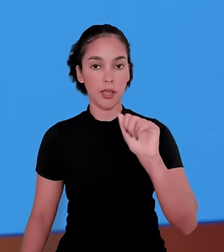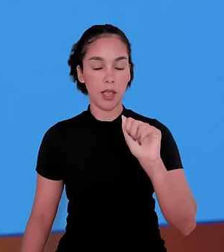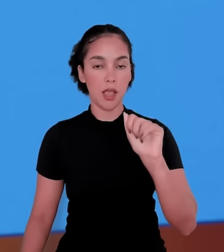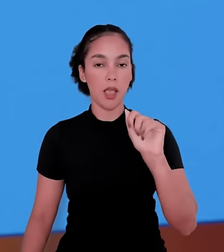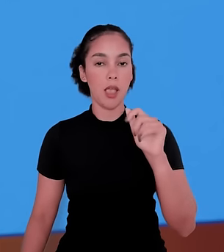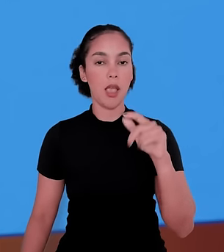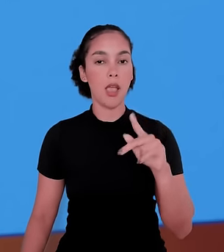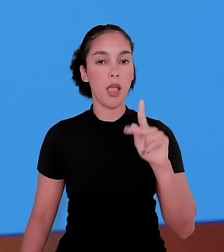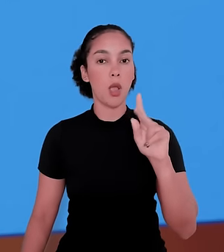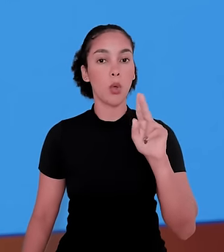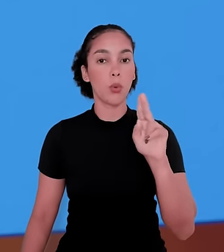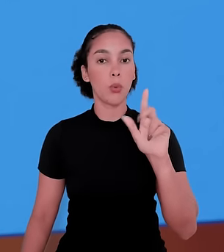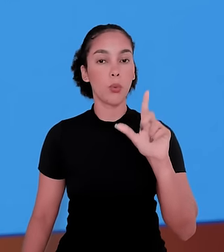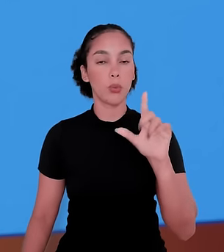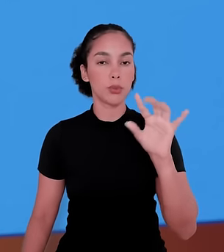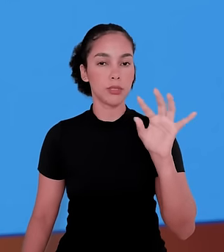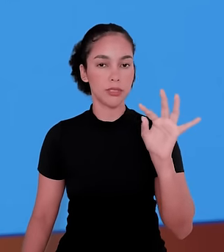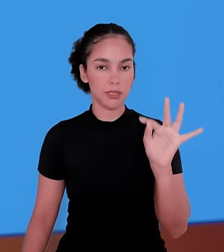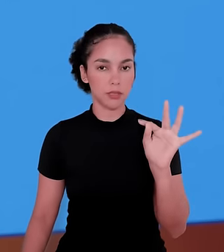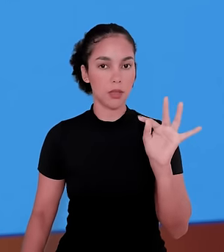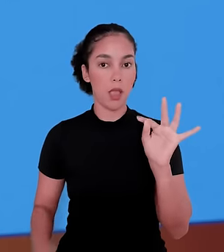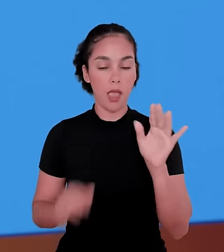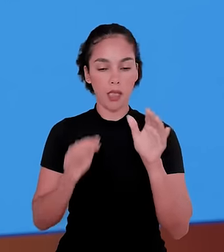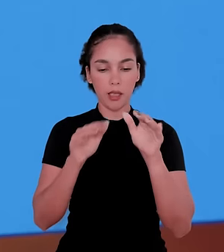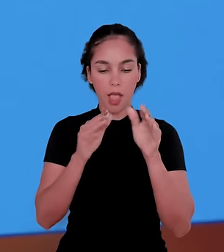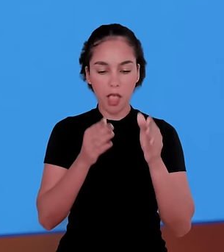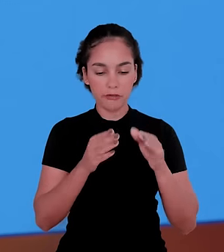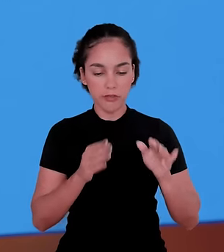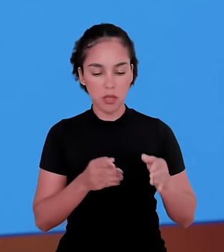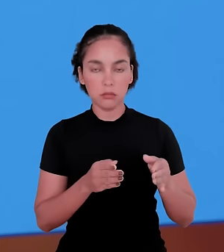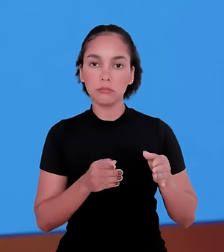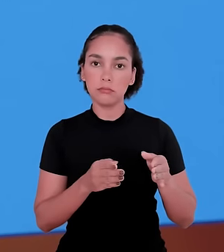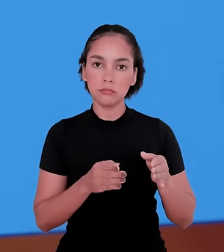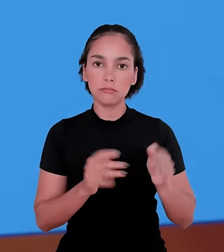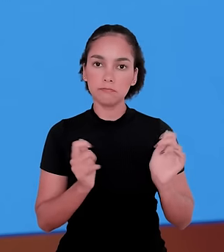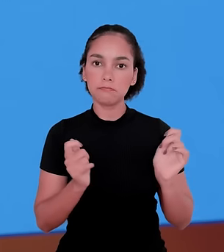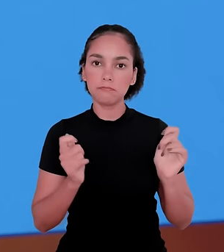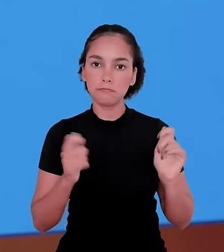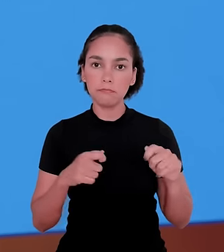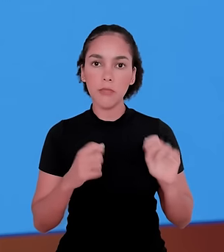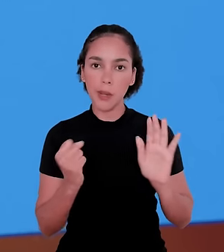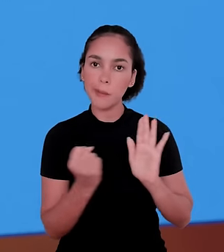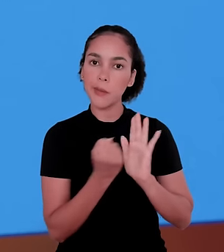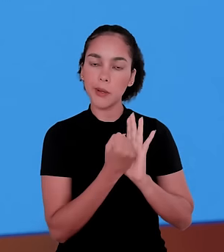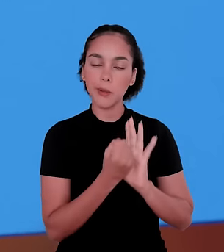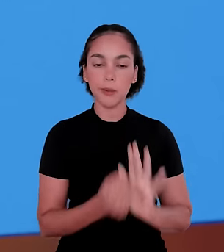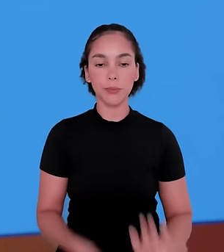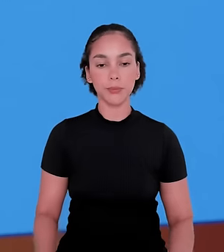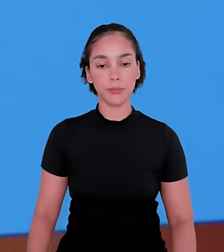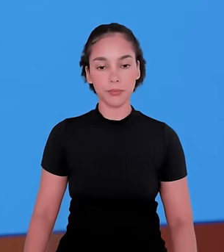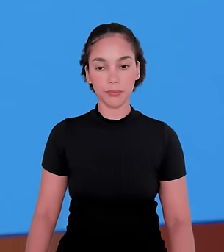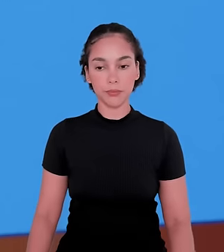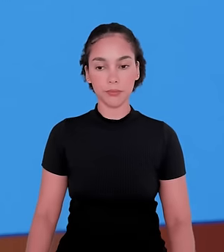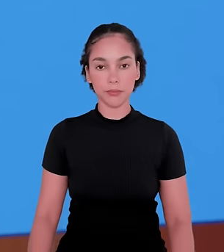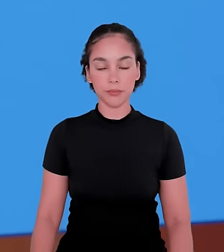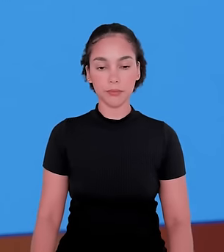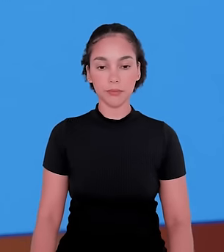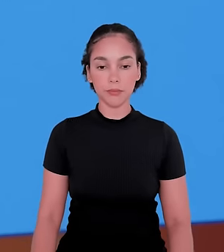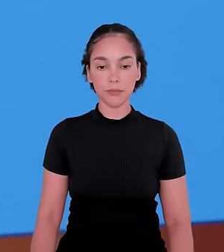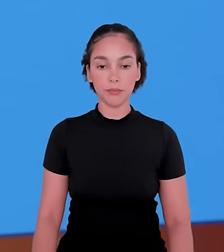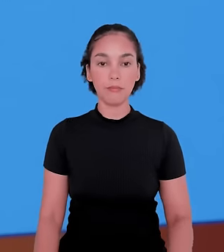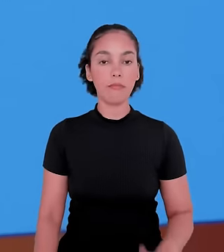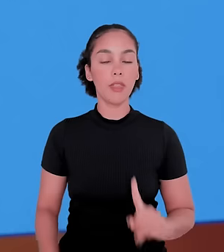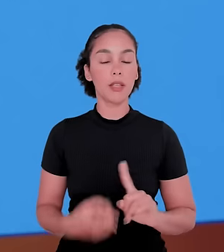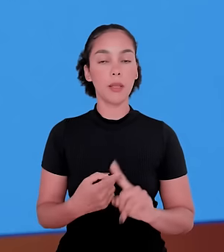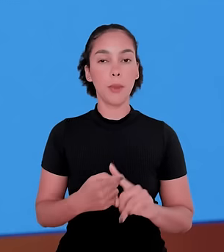específica e ela é uma marca tridimensional eh E além disso o último tipo né de marca que existe que é uma